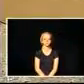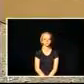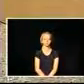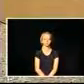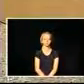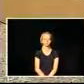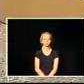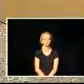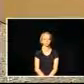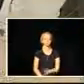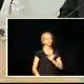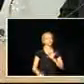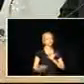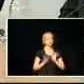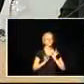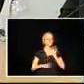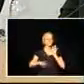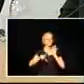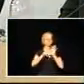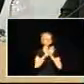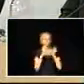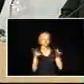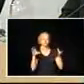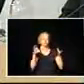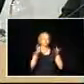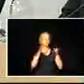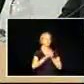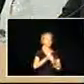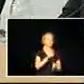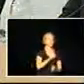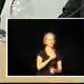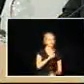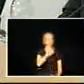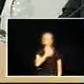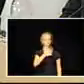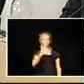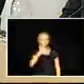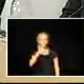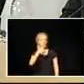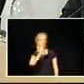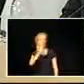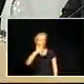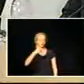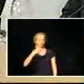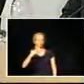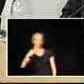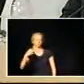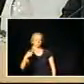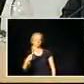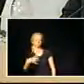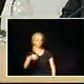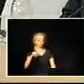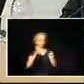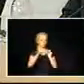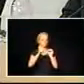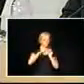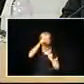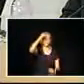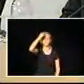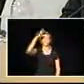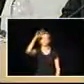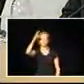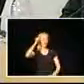Projeto de lei complementar, número 1/2014, autoria do prefeito municipal, altera e acrescenta dispositivos